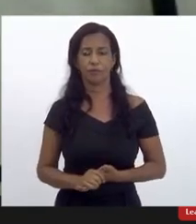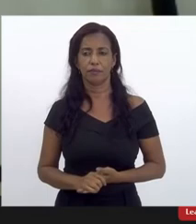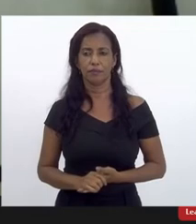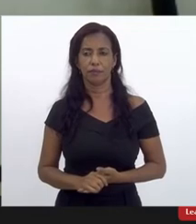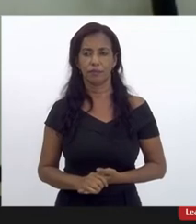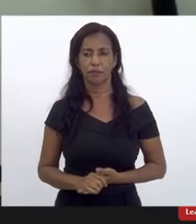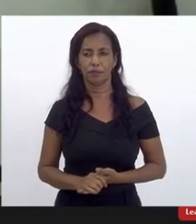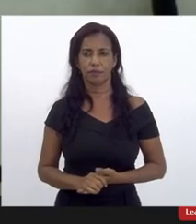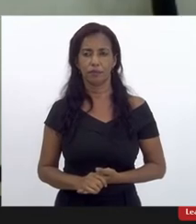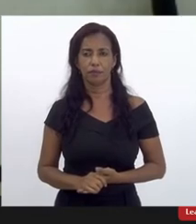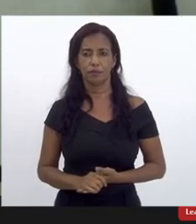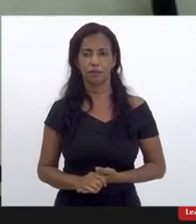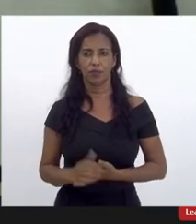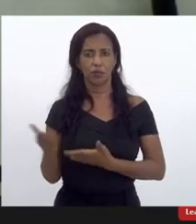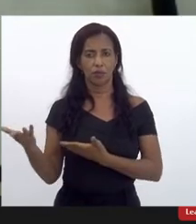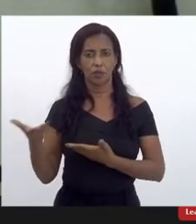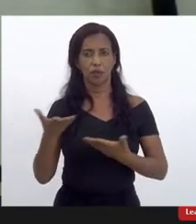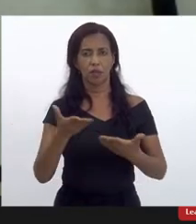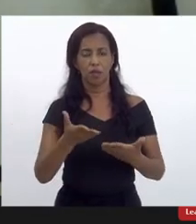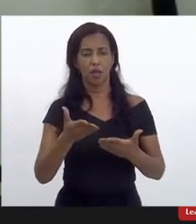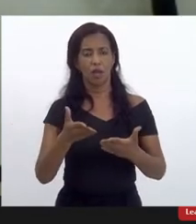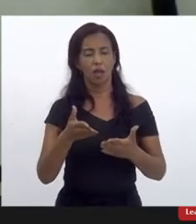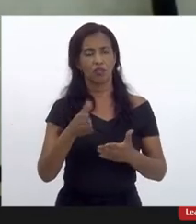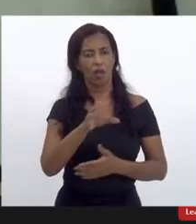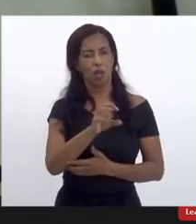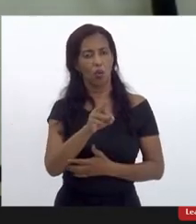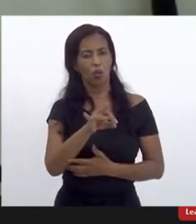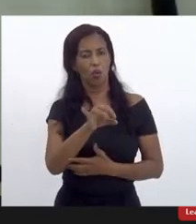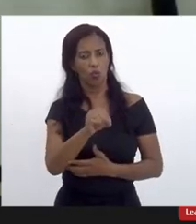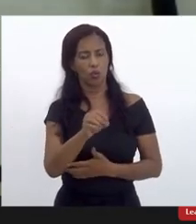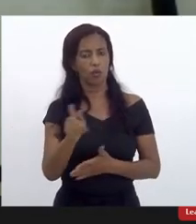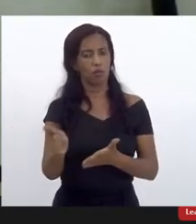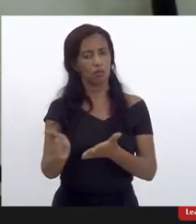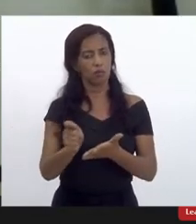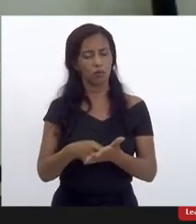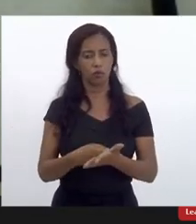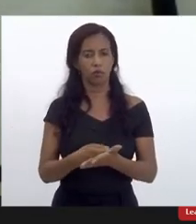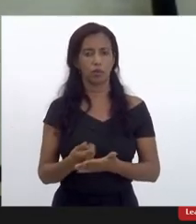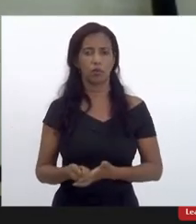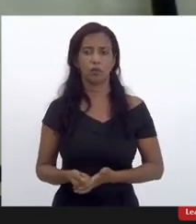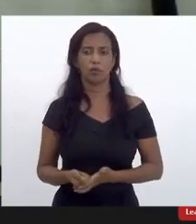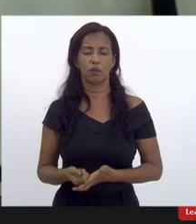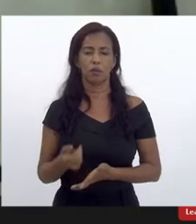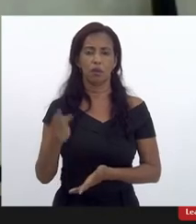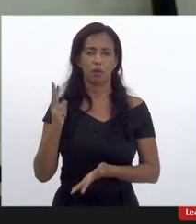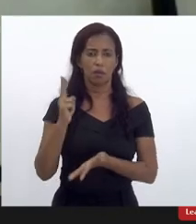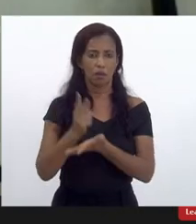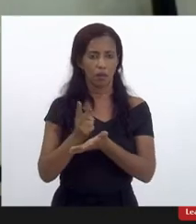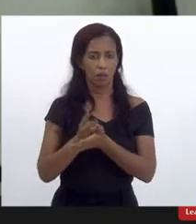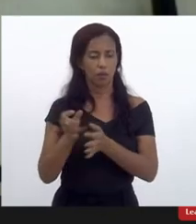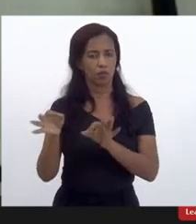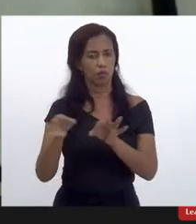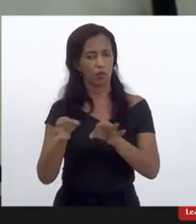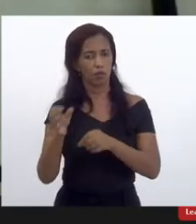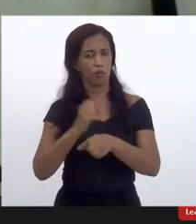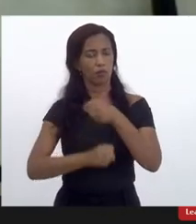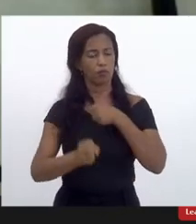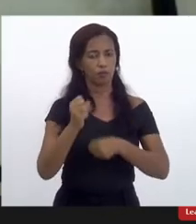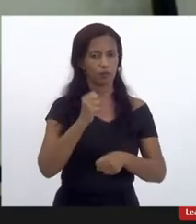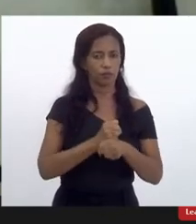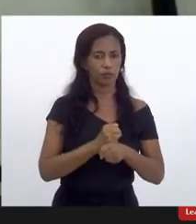já submetemos, inclusive, ao Conselho uma autorização para, nos mesmos moldes do ano